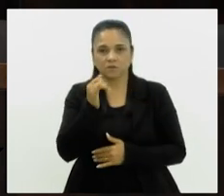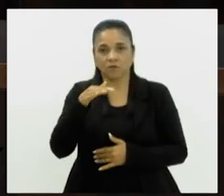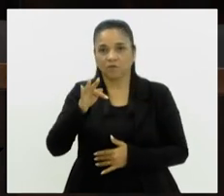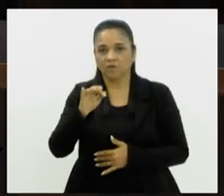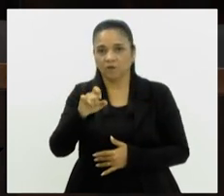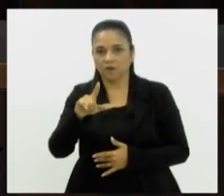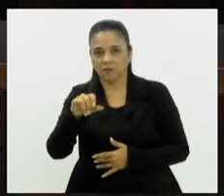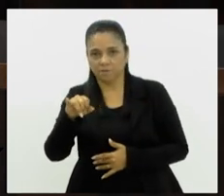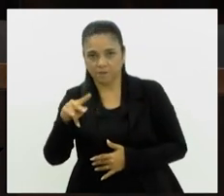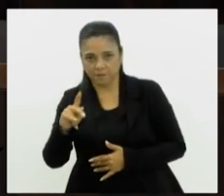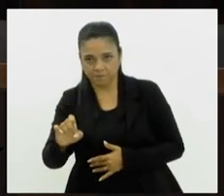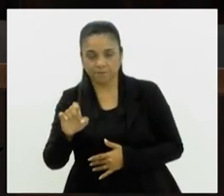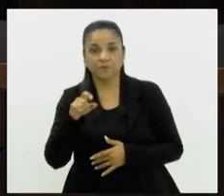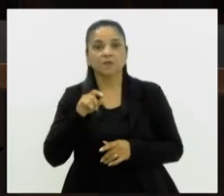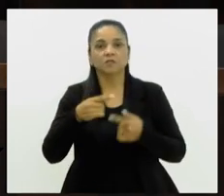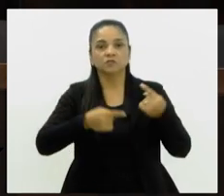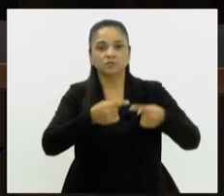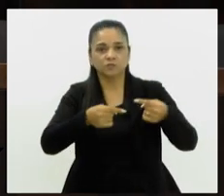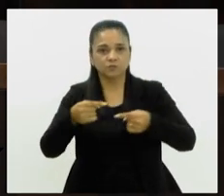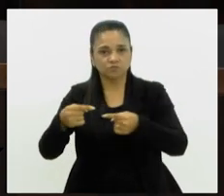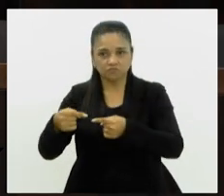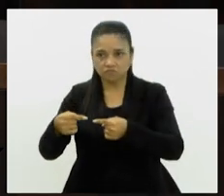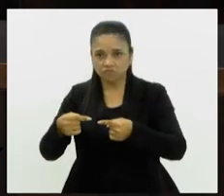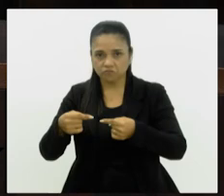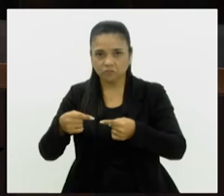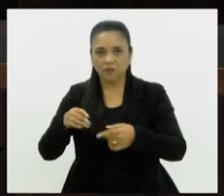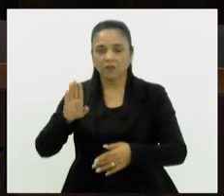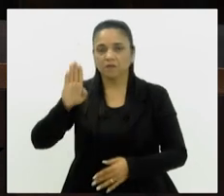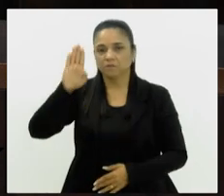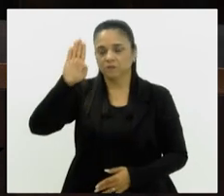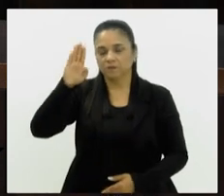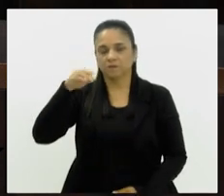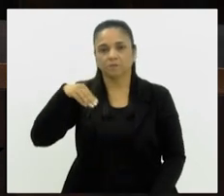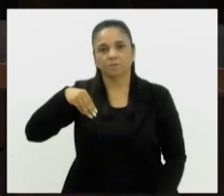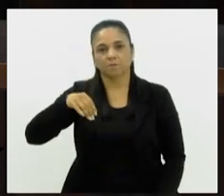Soares. Em discussão, não havendo... Deputado Carlos